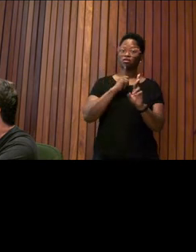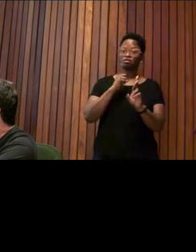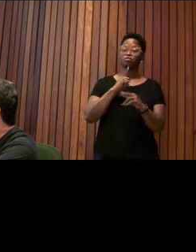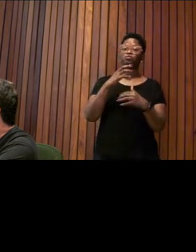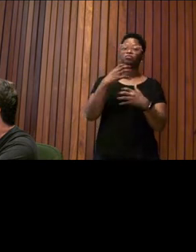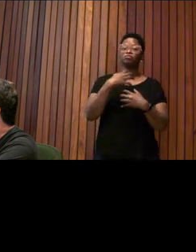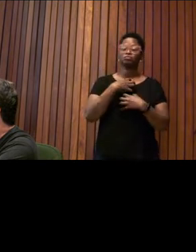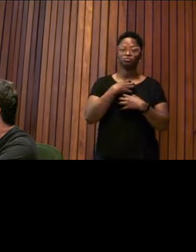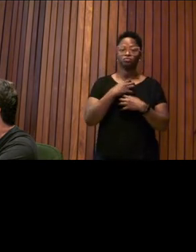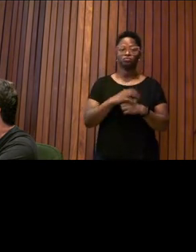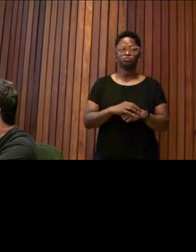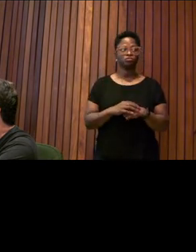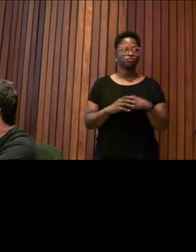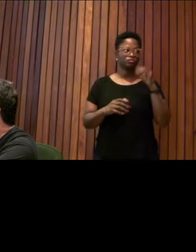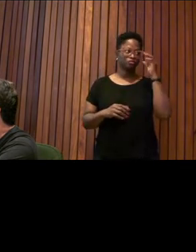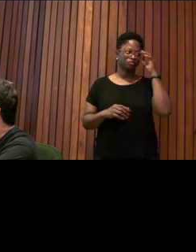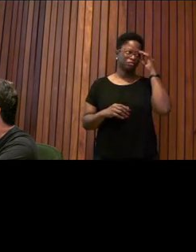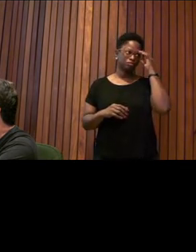maneira